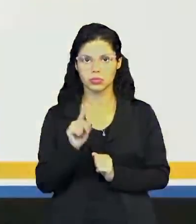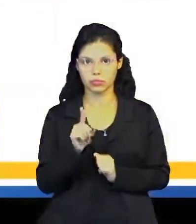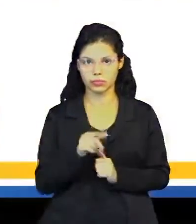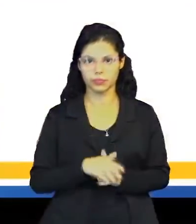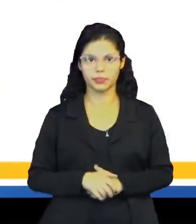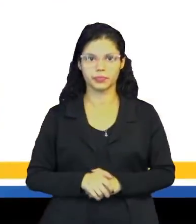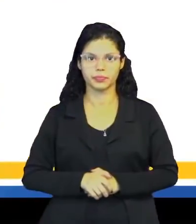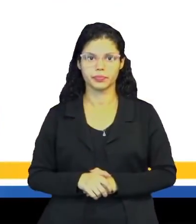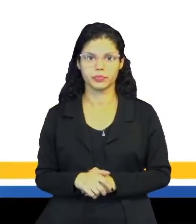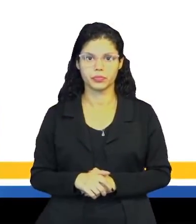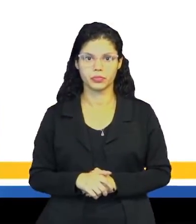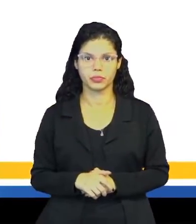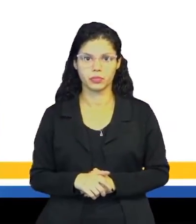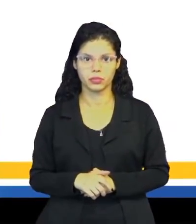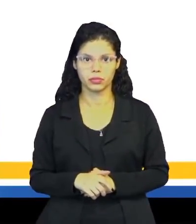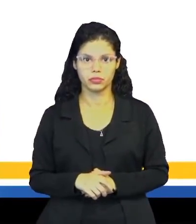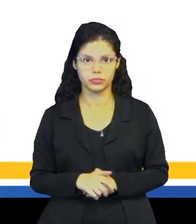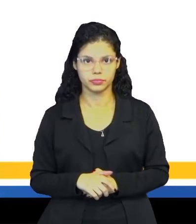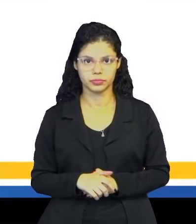não.